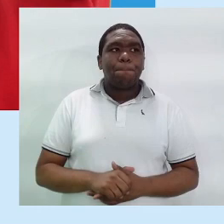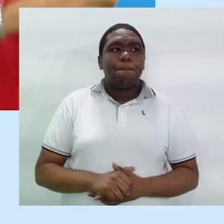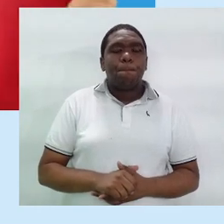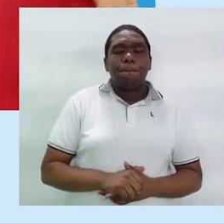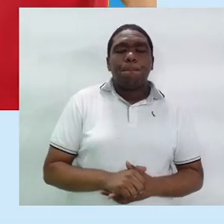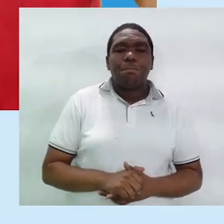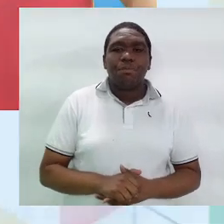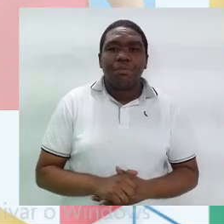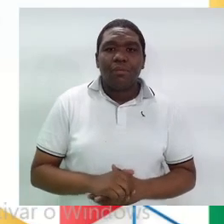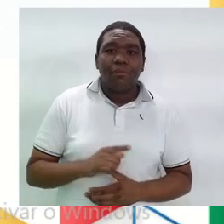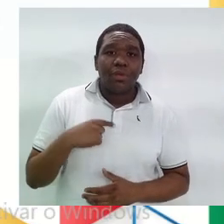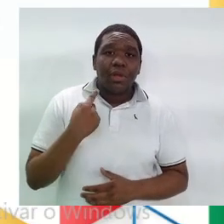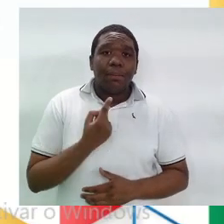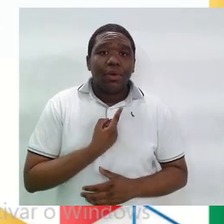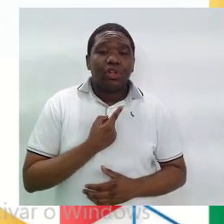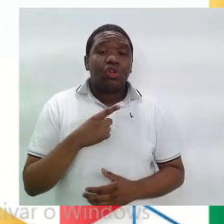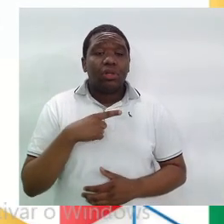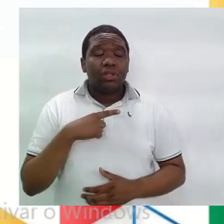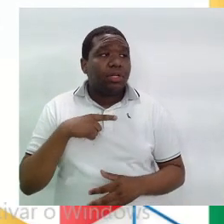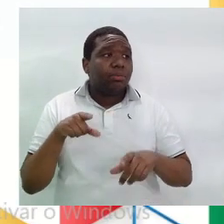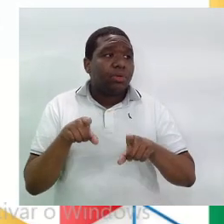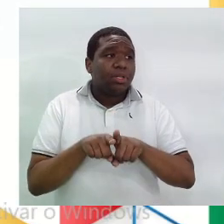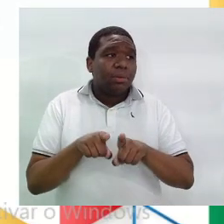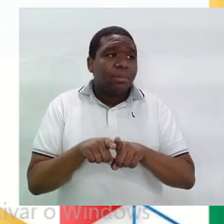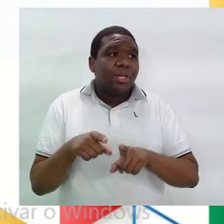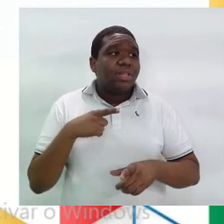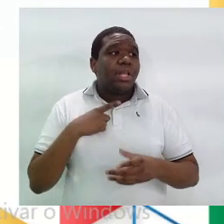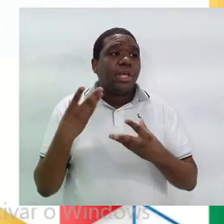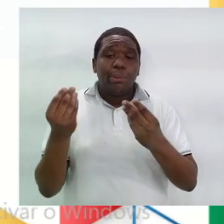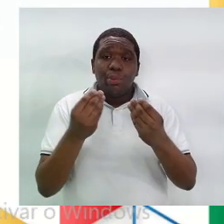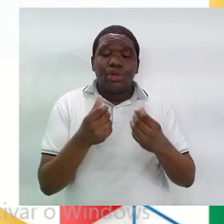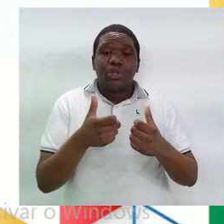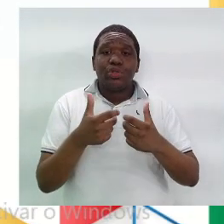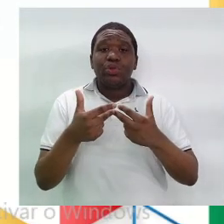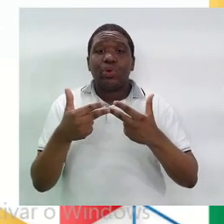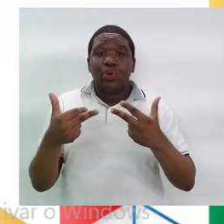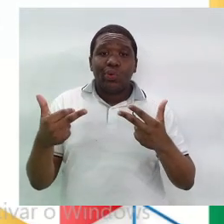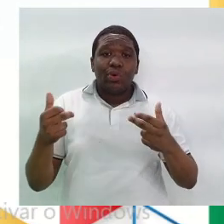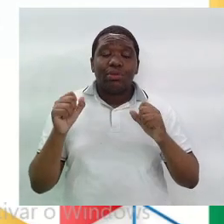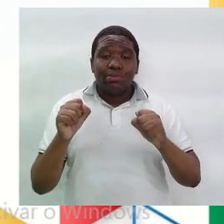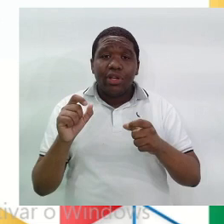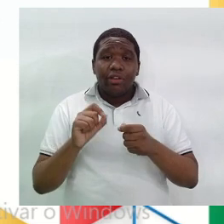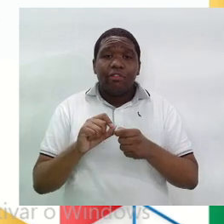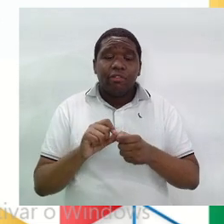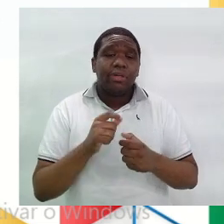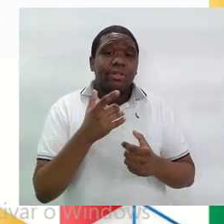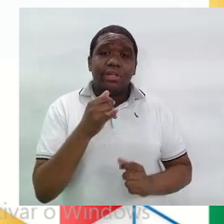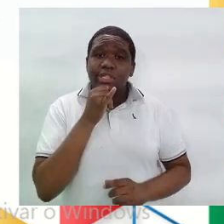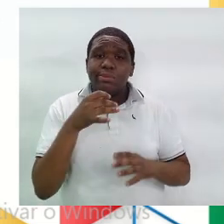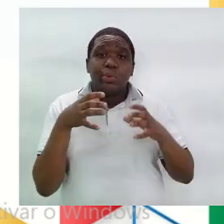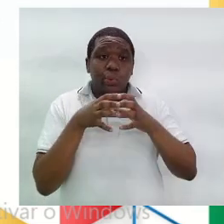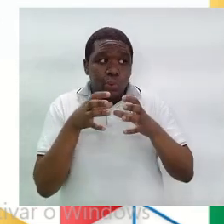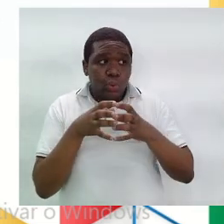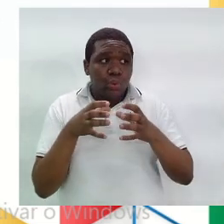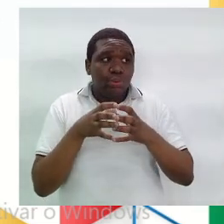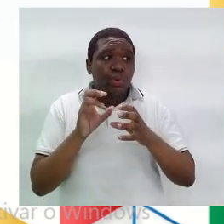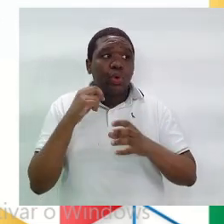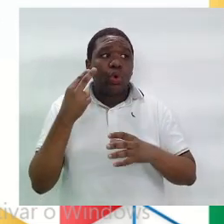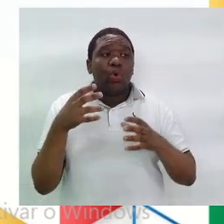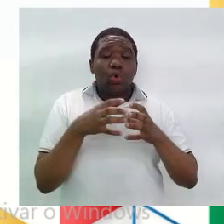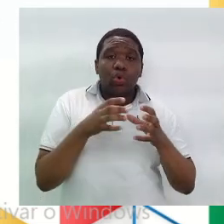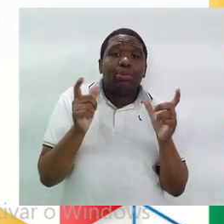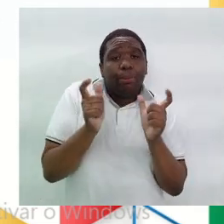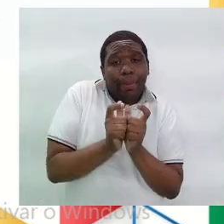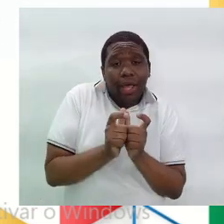tela ainda temos a seguinte questão: há vários rituais que podem ser praticados, ou em grandes grupos, ou pequenos,